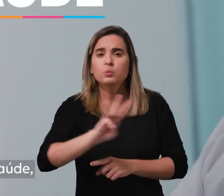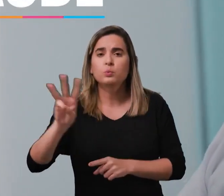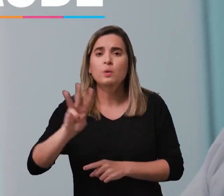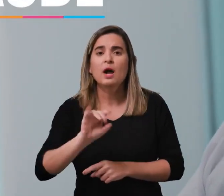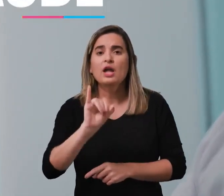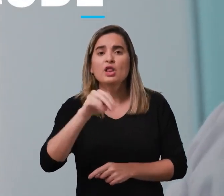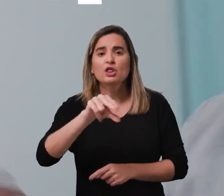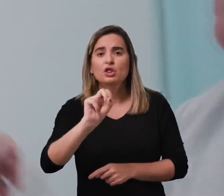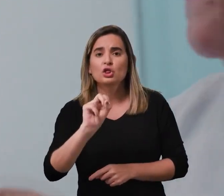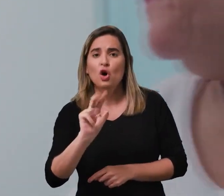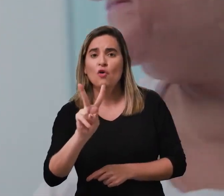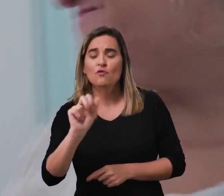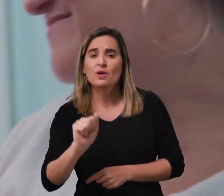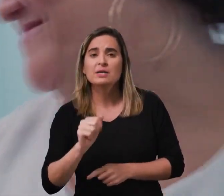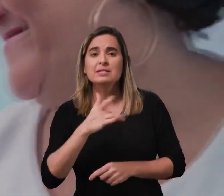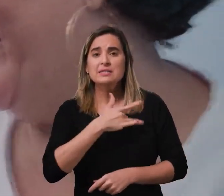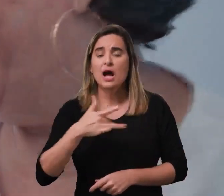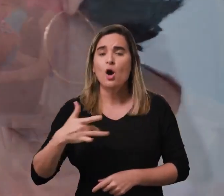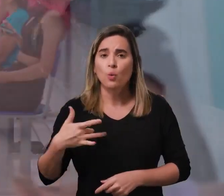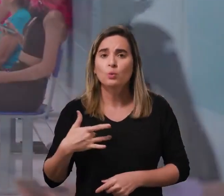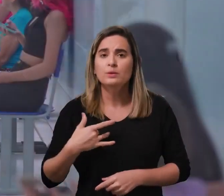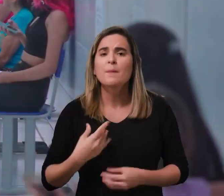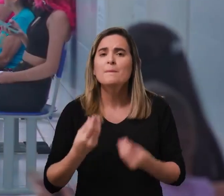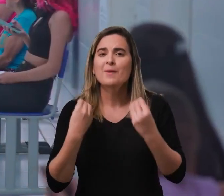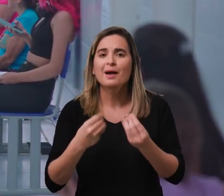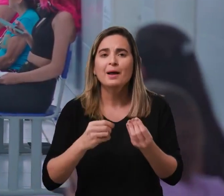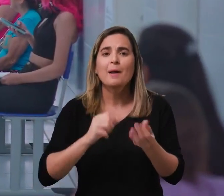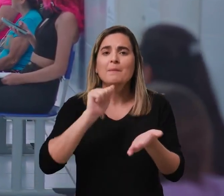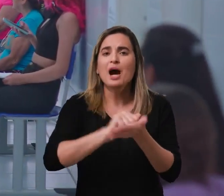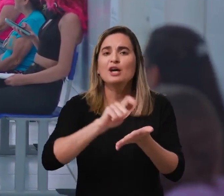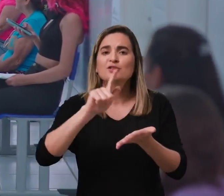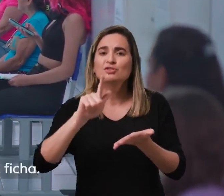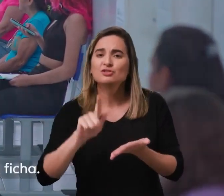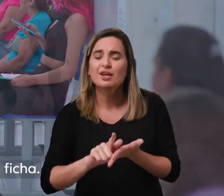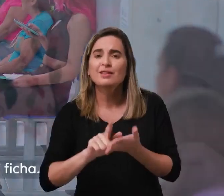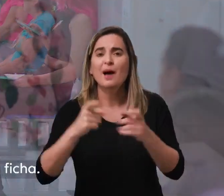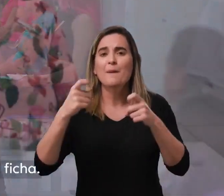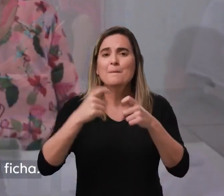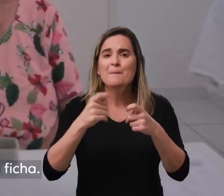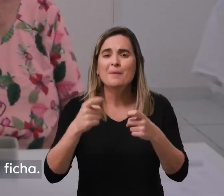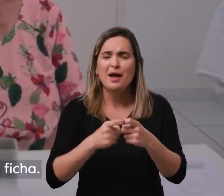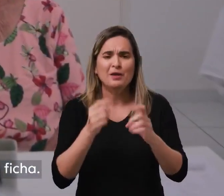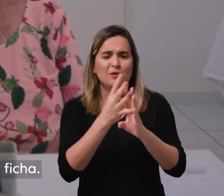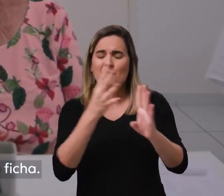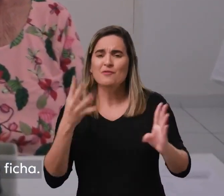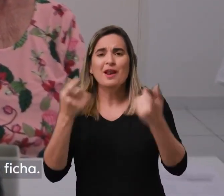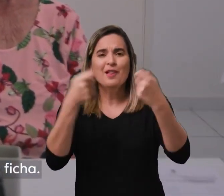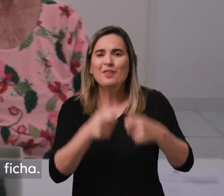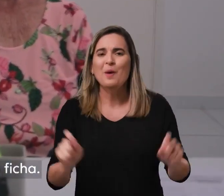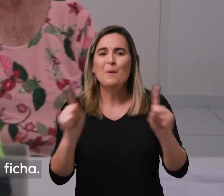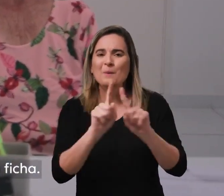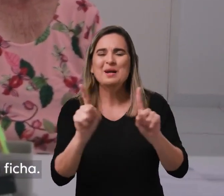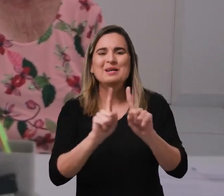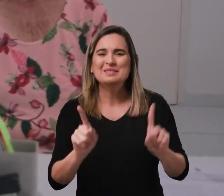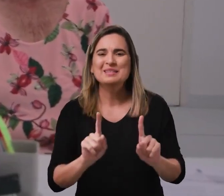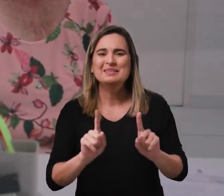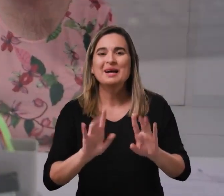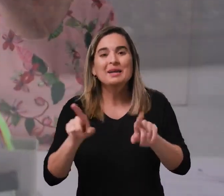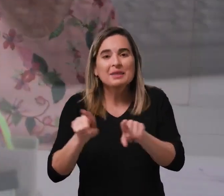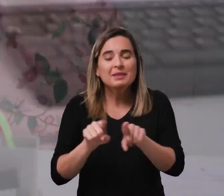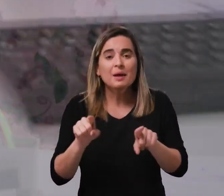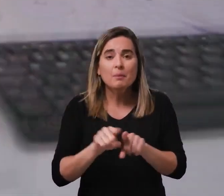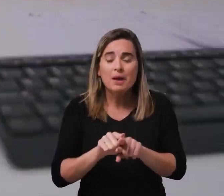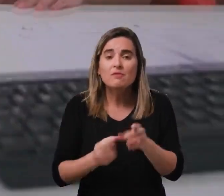Saúde para agendamento online de exames e consultas sem pegar fila para conseguir uma ficha. E